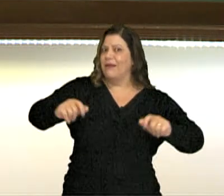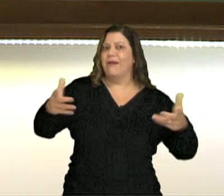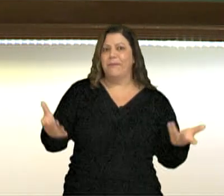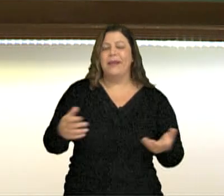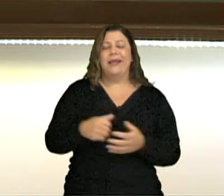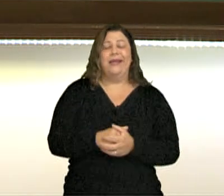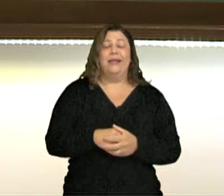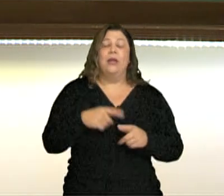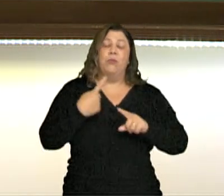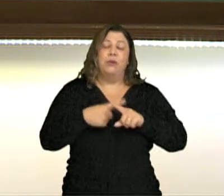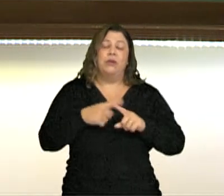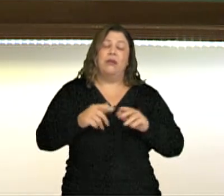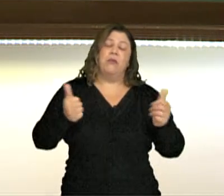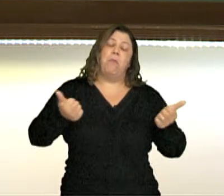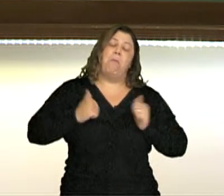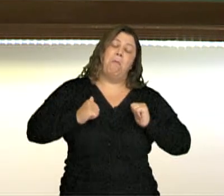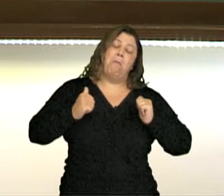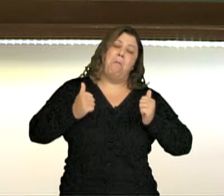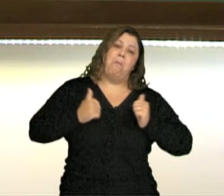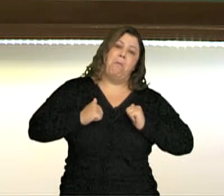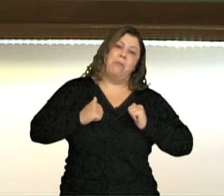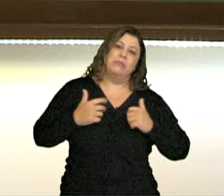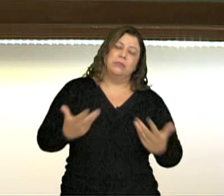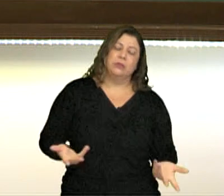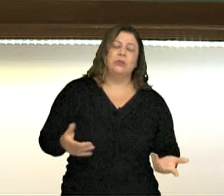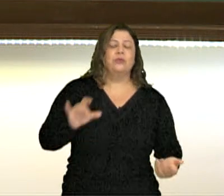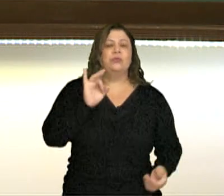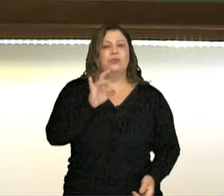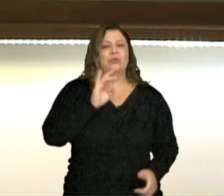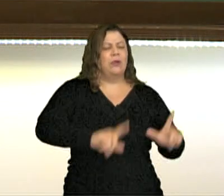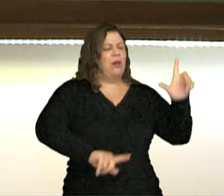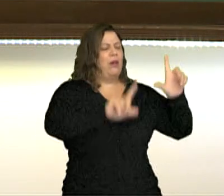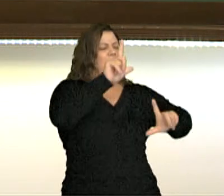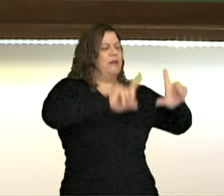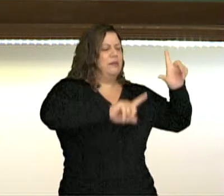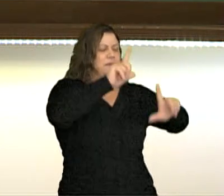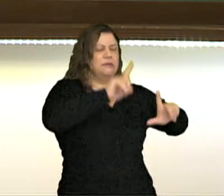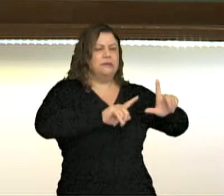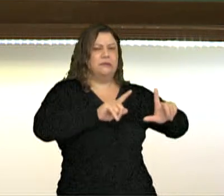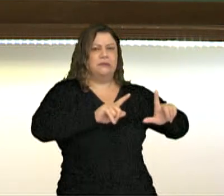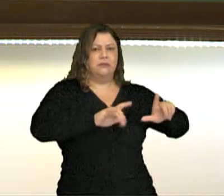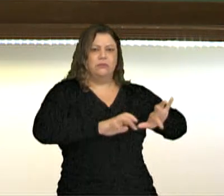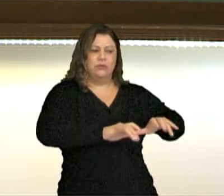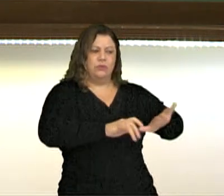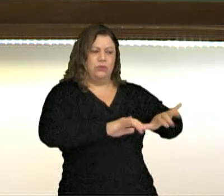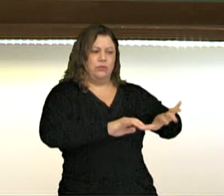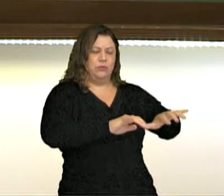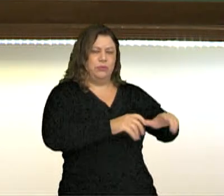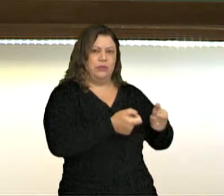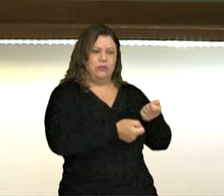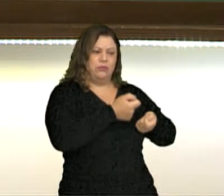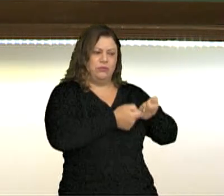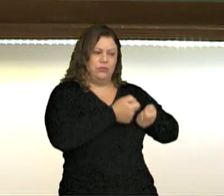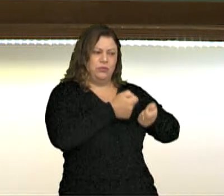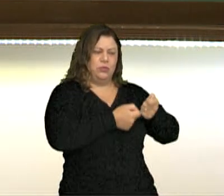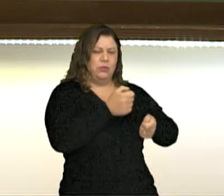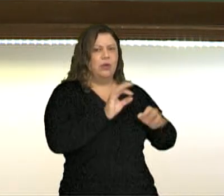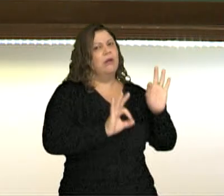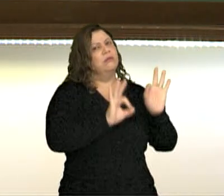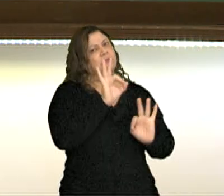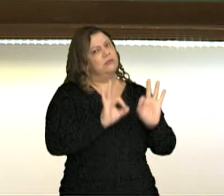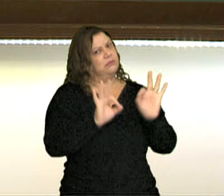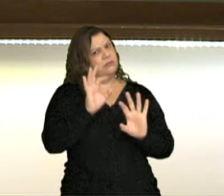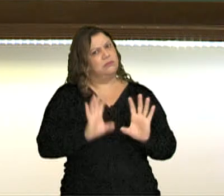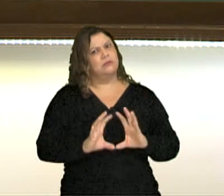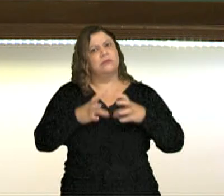ficando sedentárias, só na televisão, no computador, videogame. Então nós conseguimos organizar esses grupos